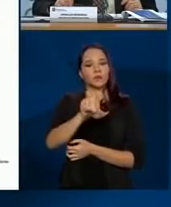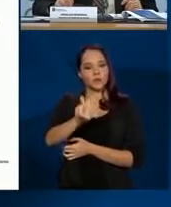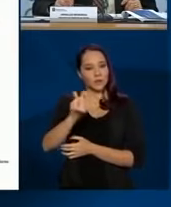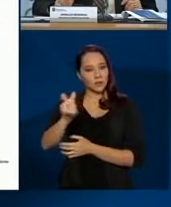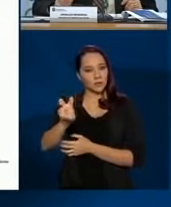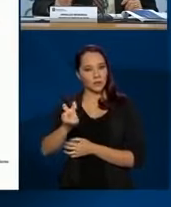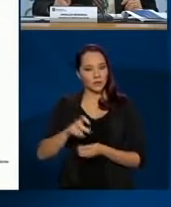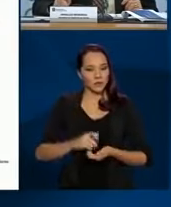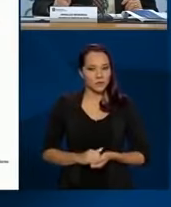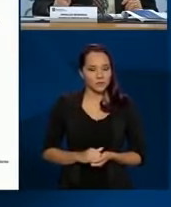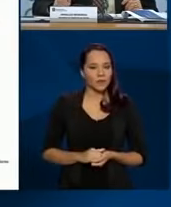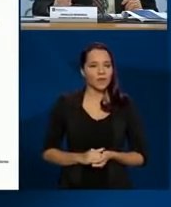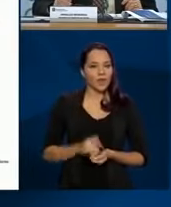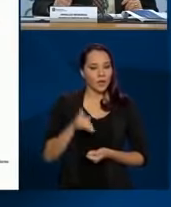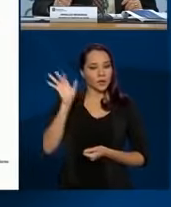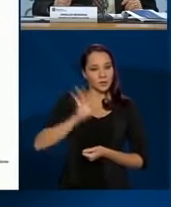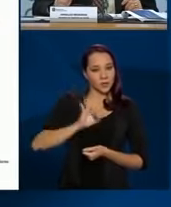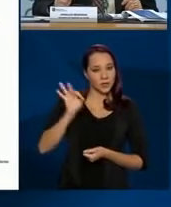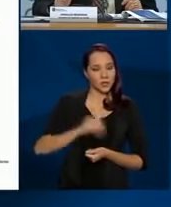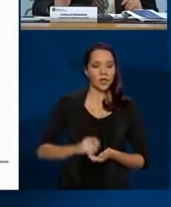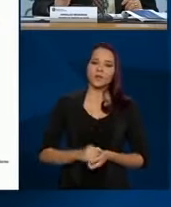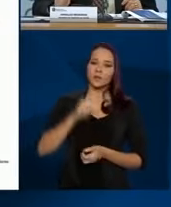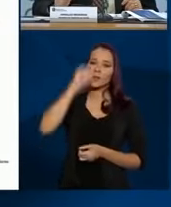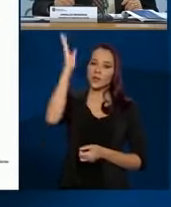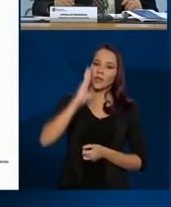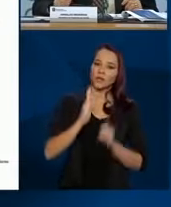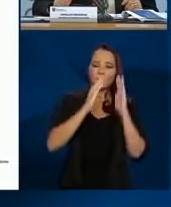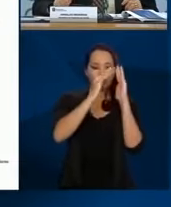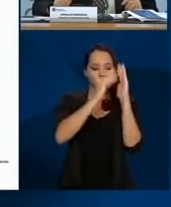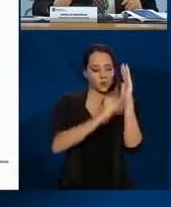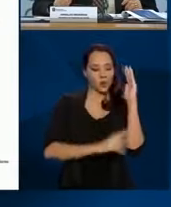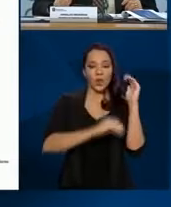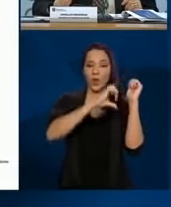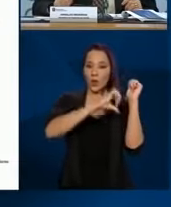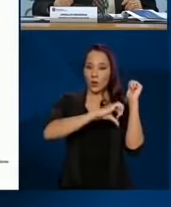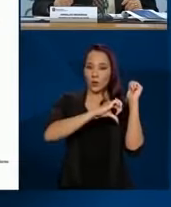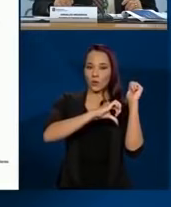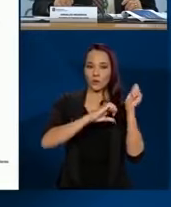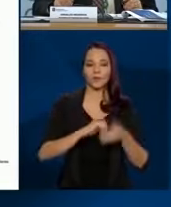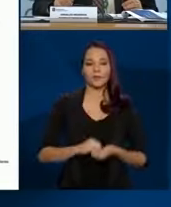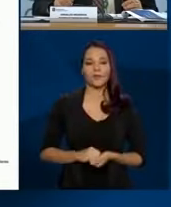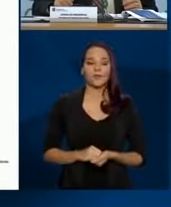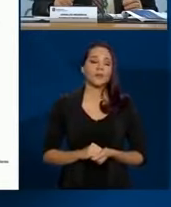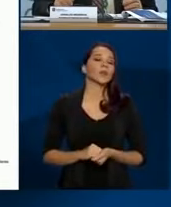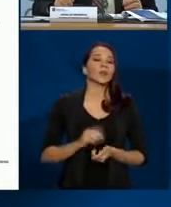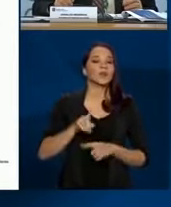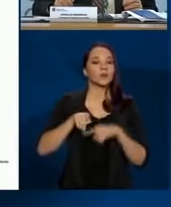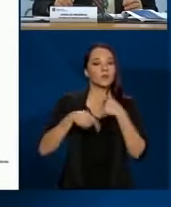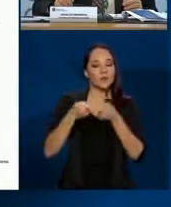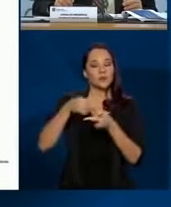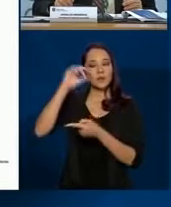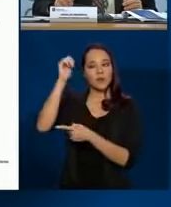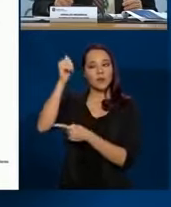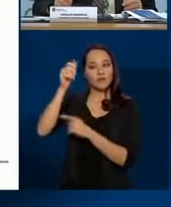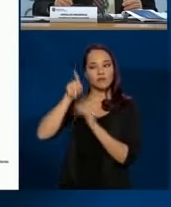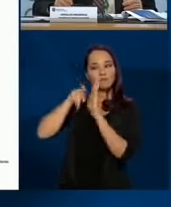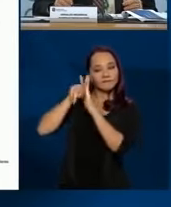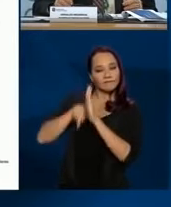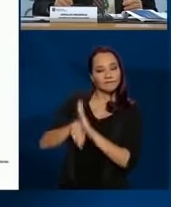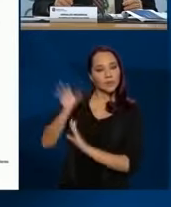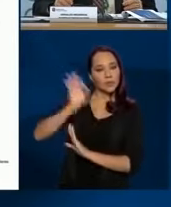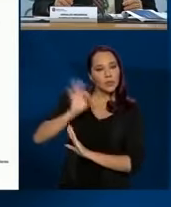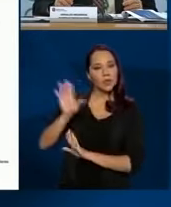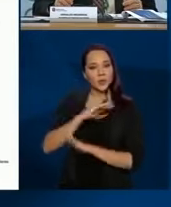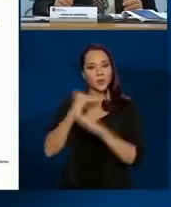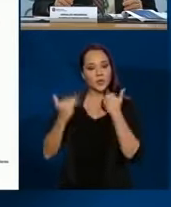2.255 da incidência e o Brasil fica em 9º lugar. E quando nós avaliamos o coeficiente de